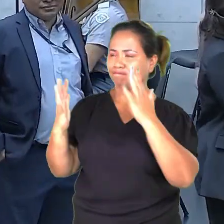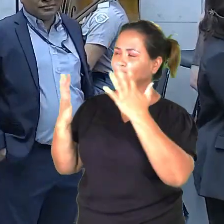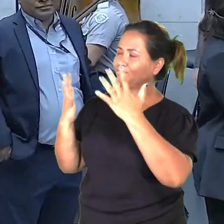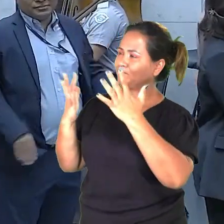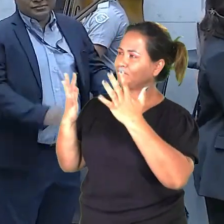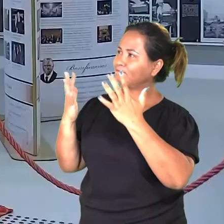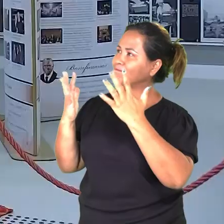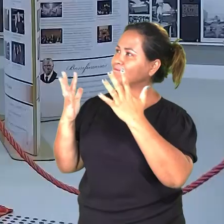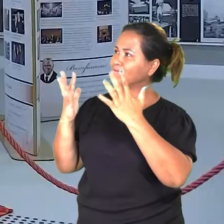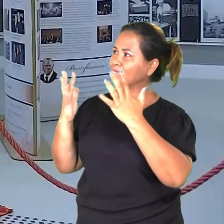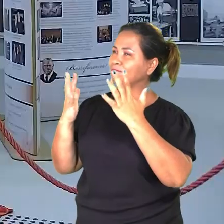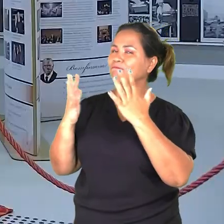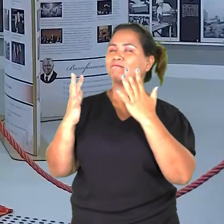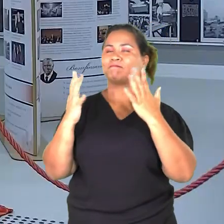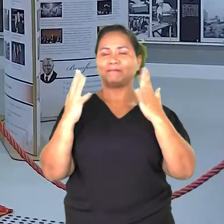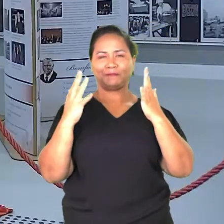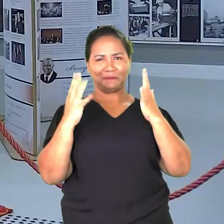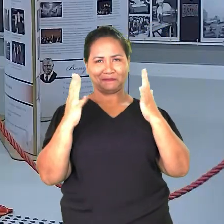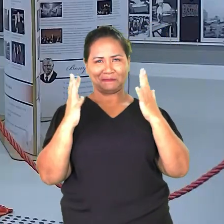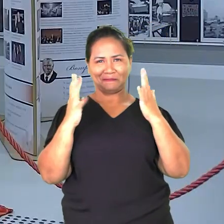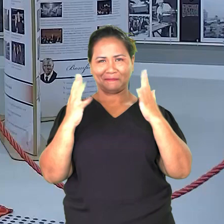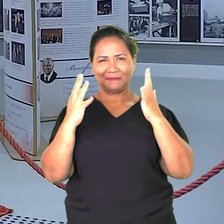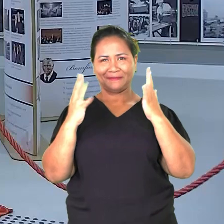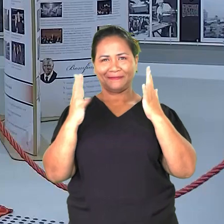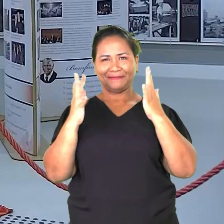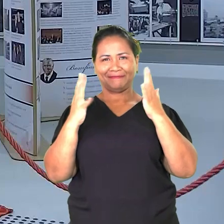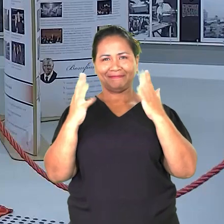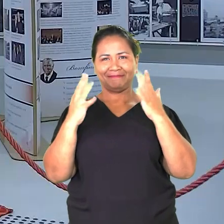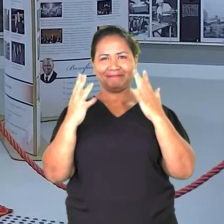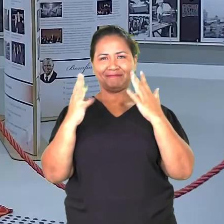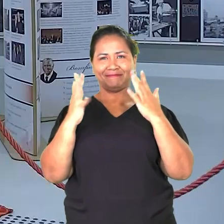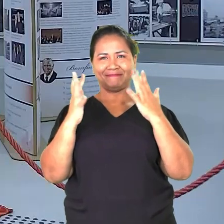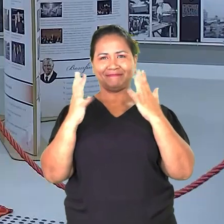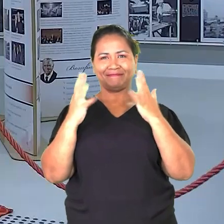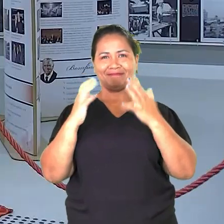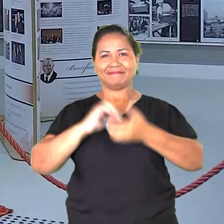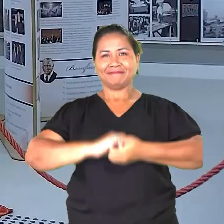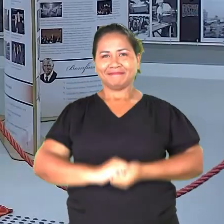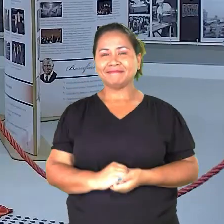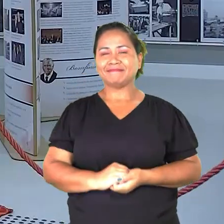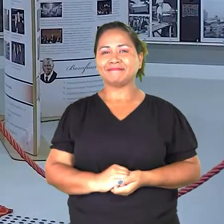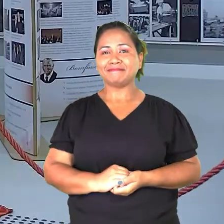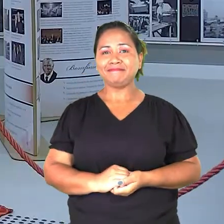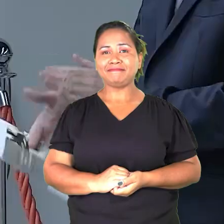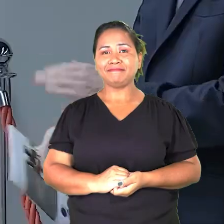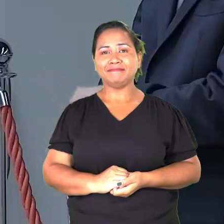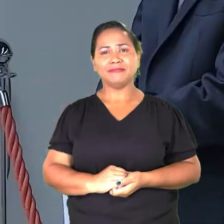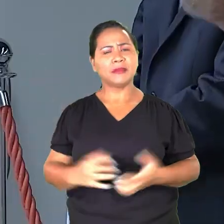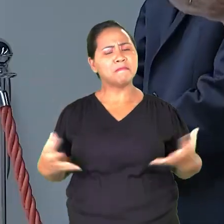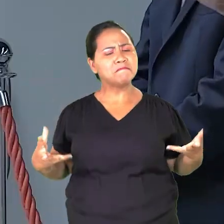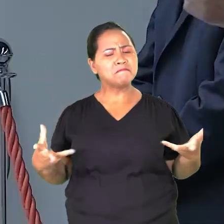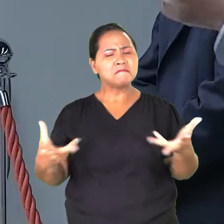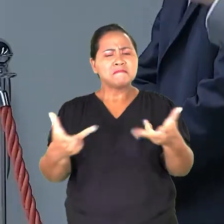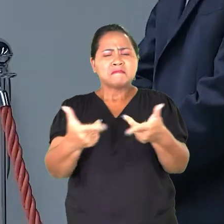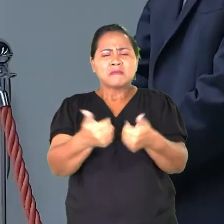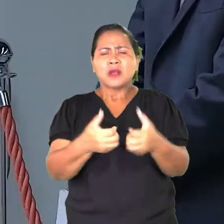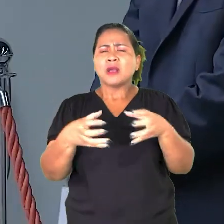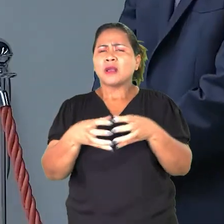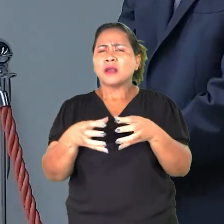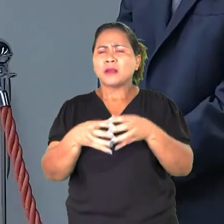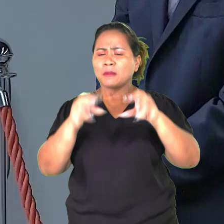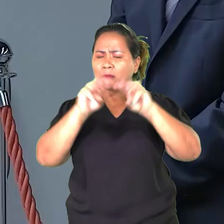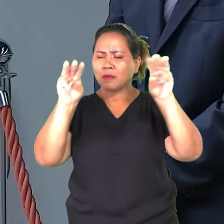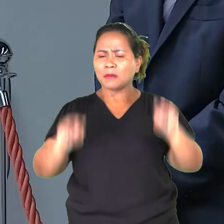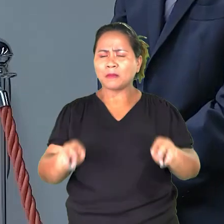salva de palmas. e a maravilhosa equipe